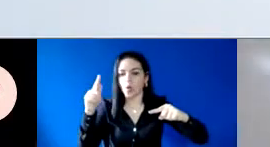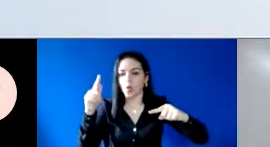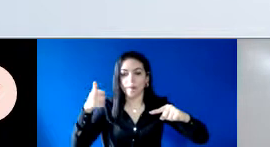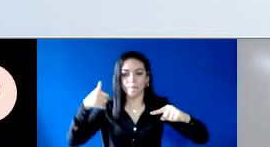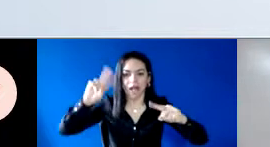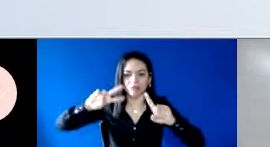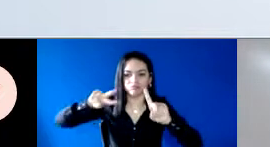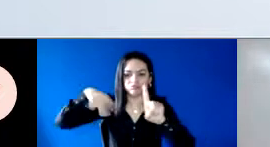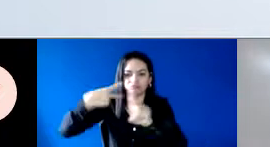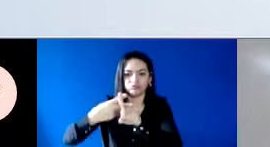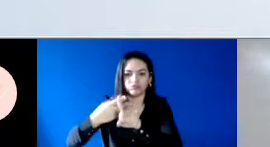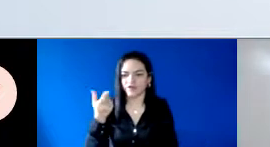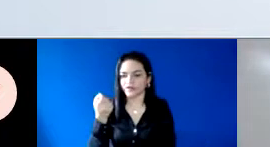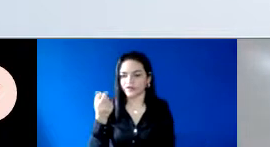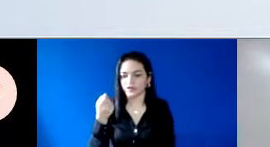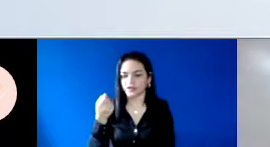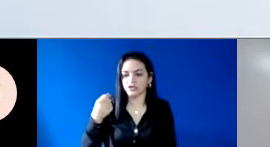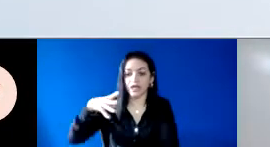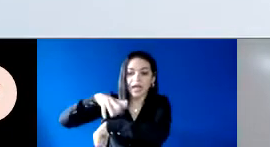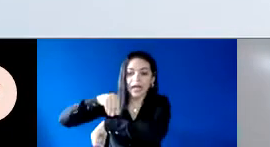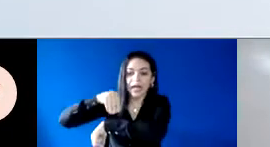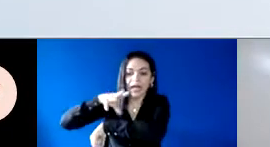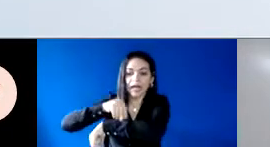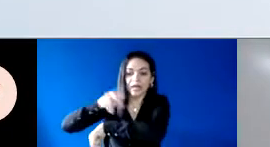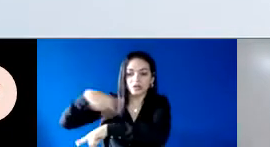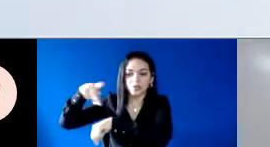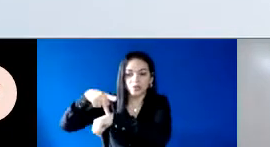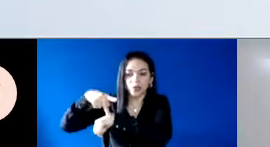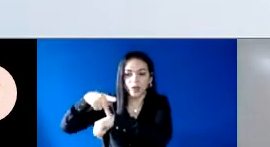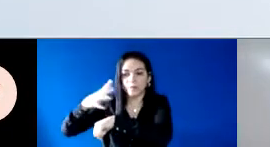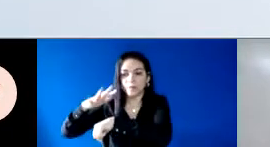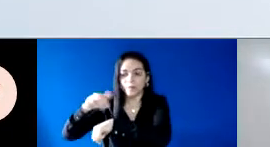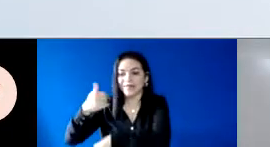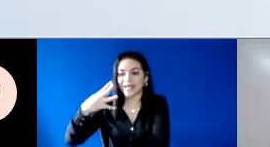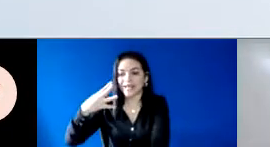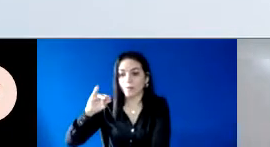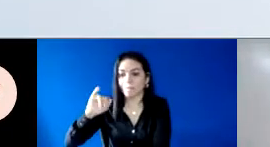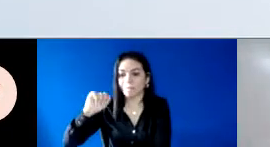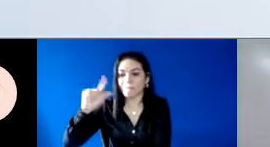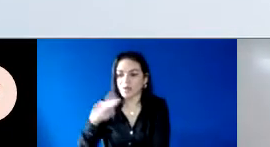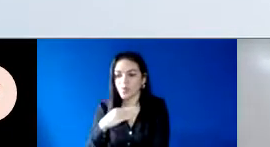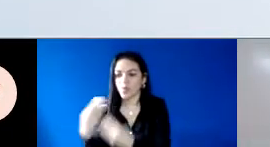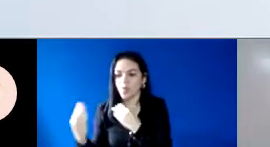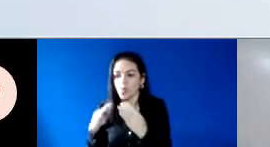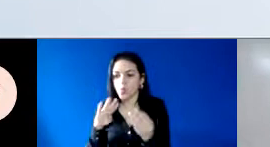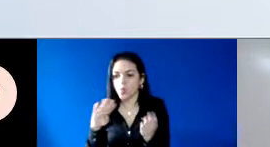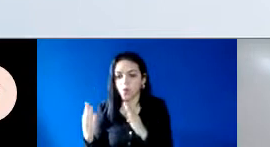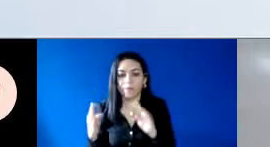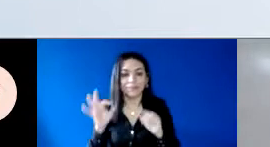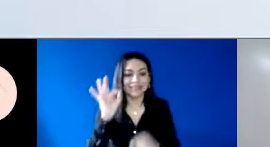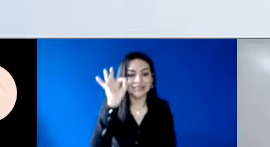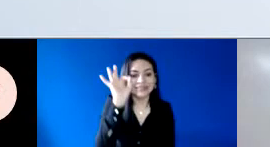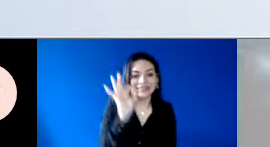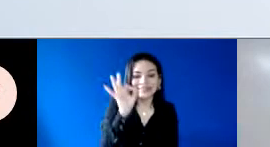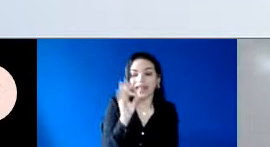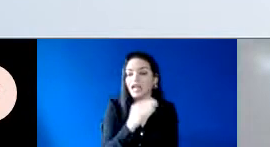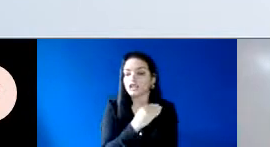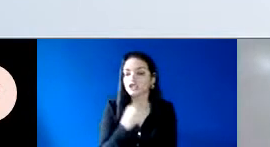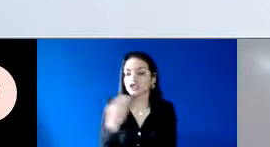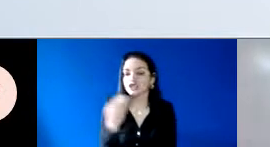mil óbitos, e a Suécia está hoje com aproximadamente 14.600 óbitos. Taxas de mortalidade ajustada pela